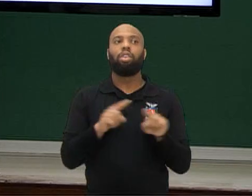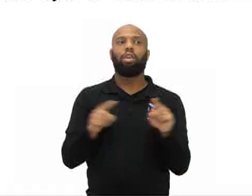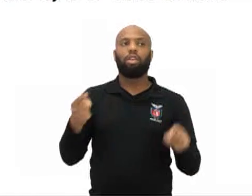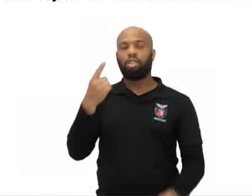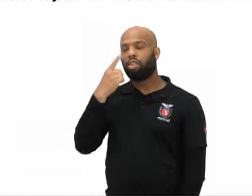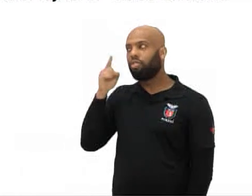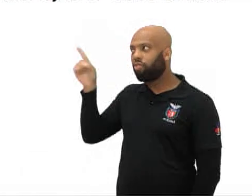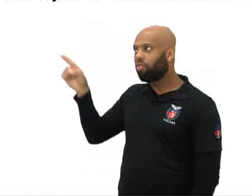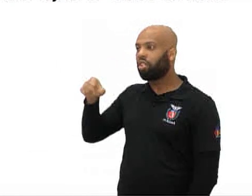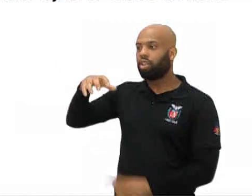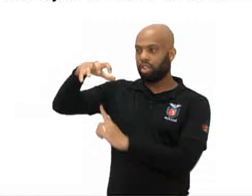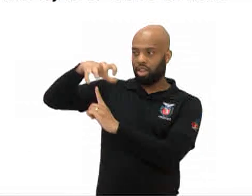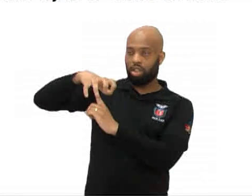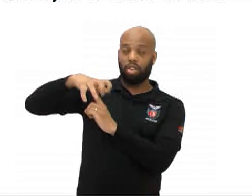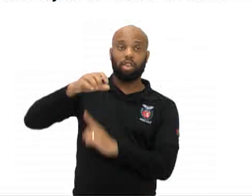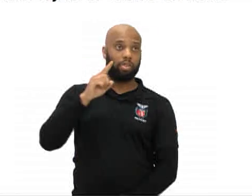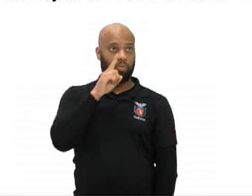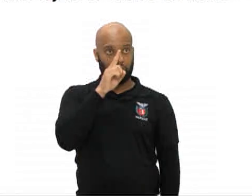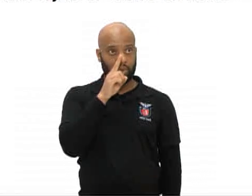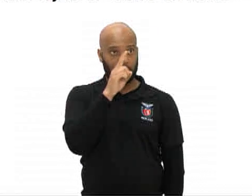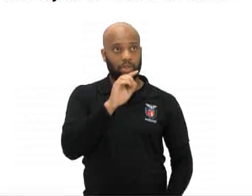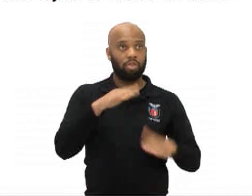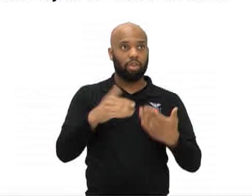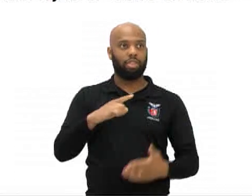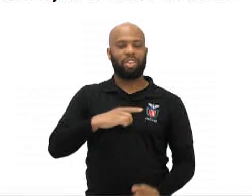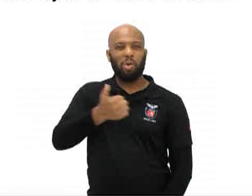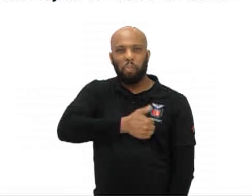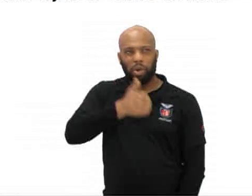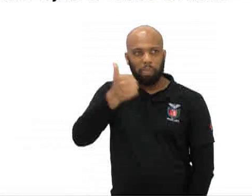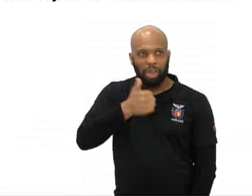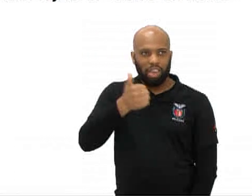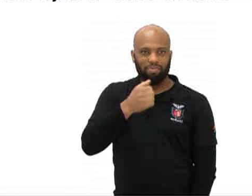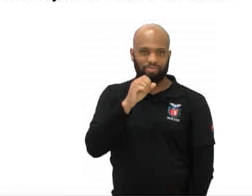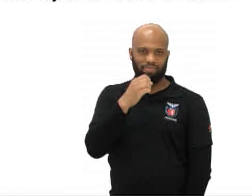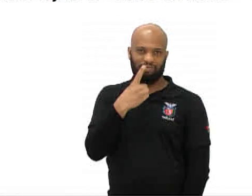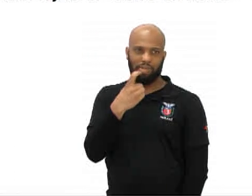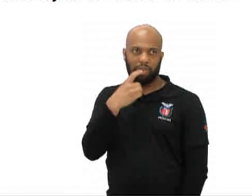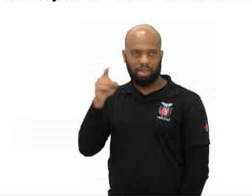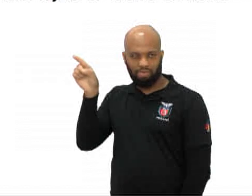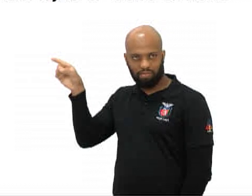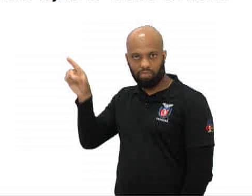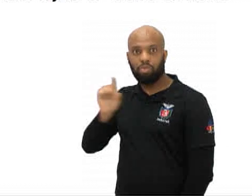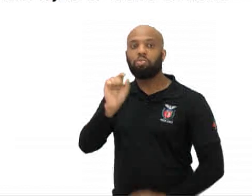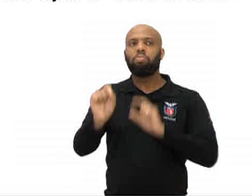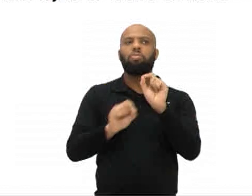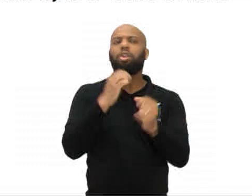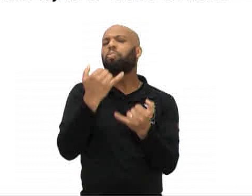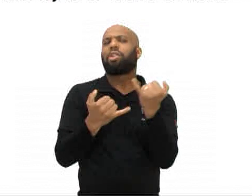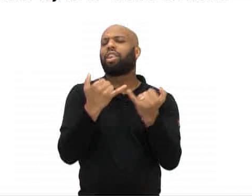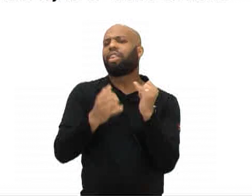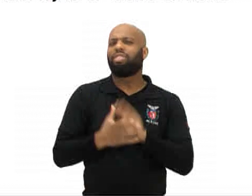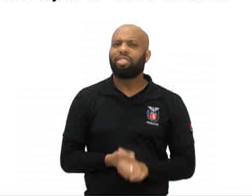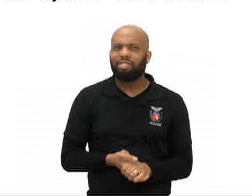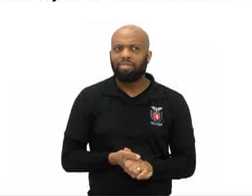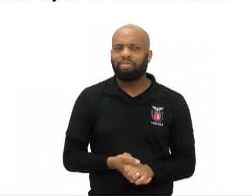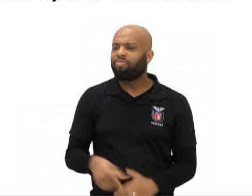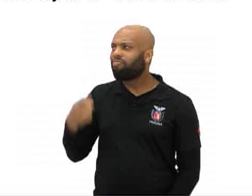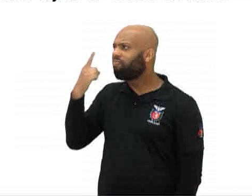este cogumelo tóxico, pessoal, o Amanita muscaria. O que te parece esse cogumelo?